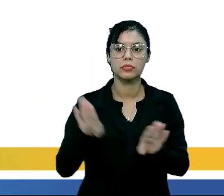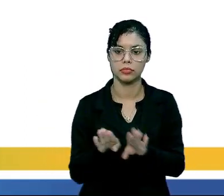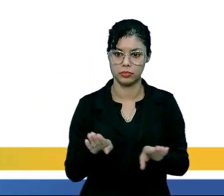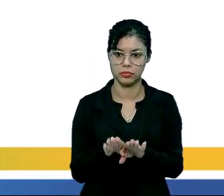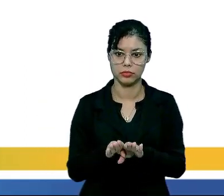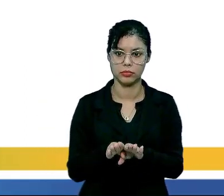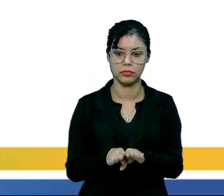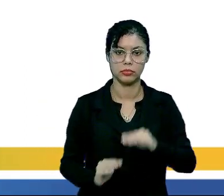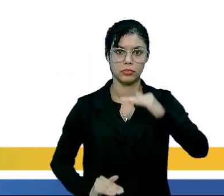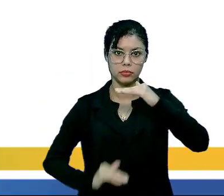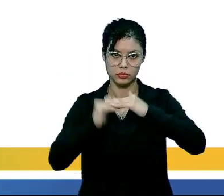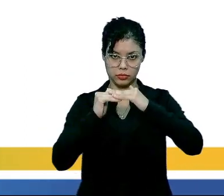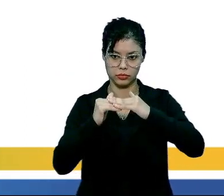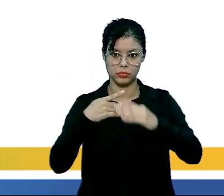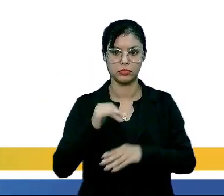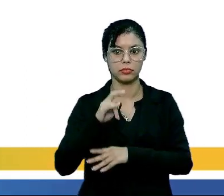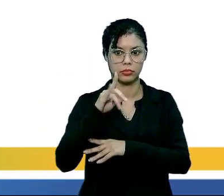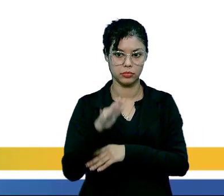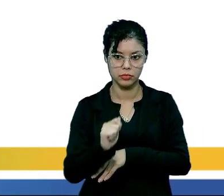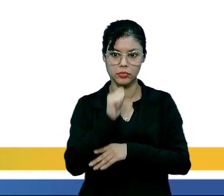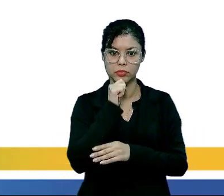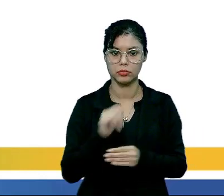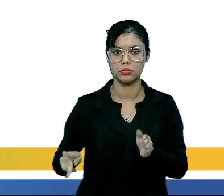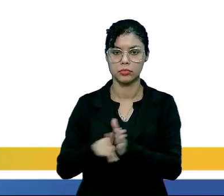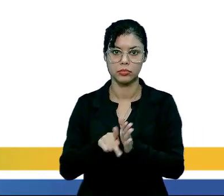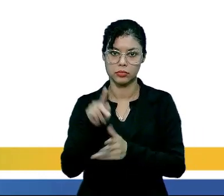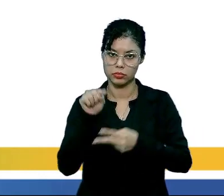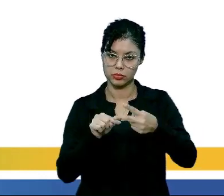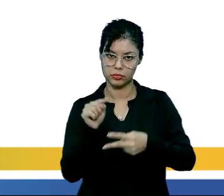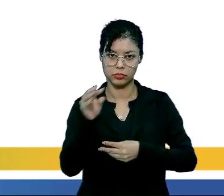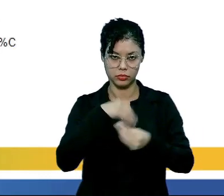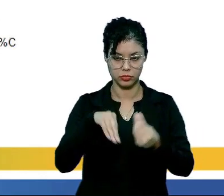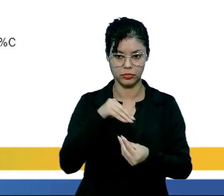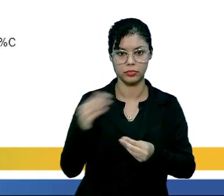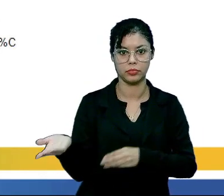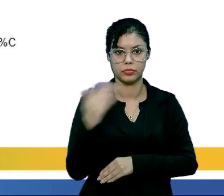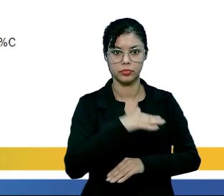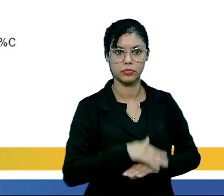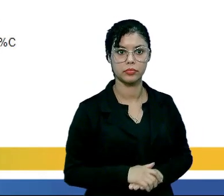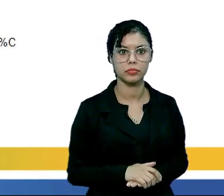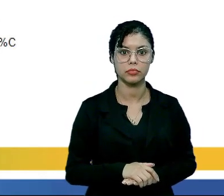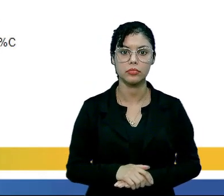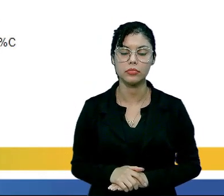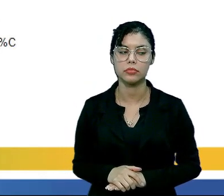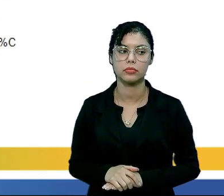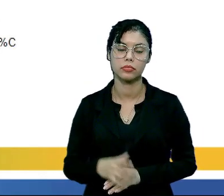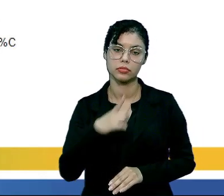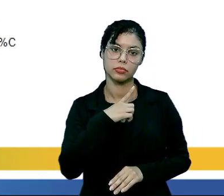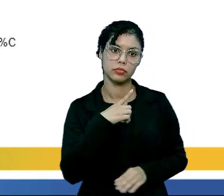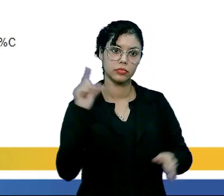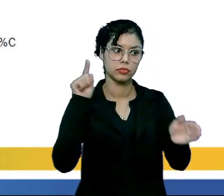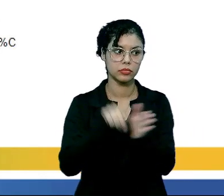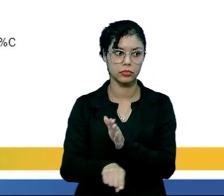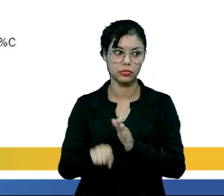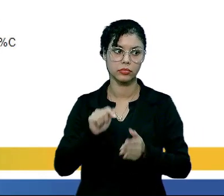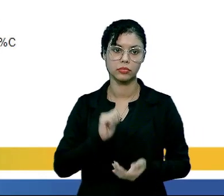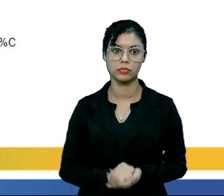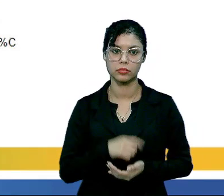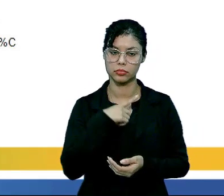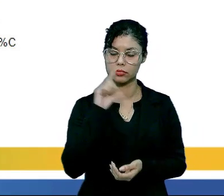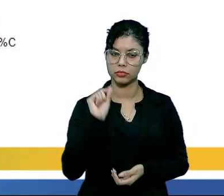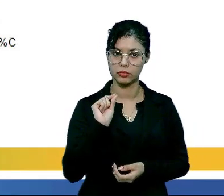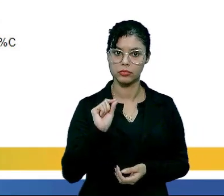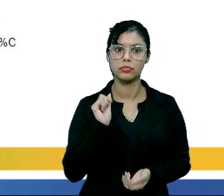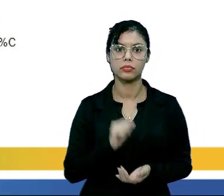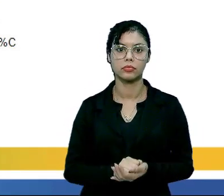e as constantes de pressões parciais estabelecidas para as duas reações. Vamos lá. Nós temos uma questão, que essa